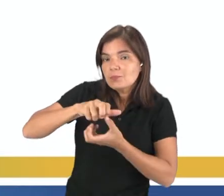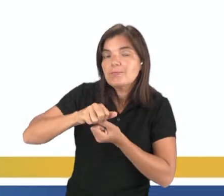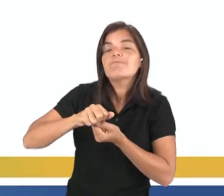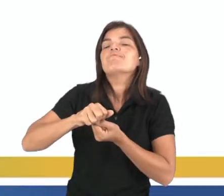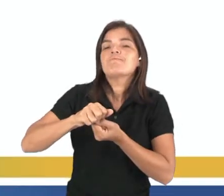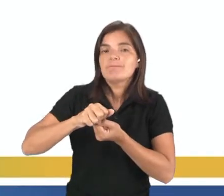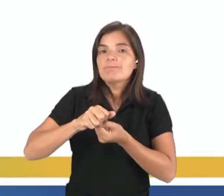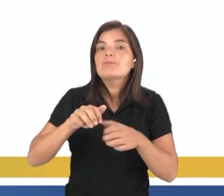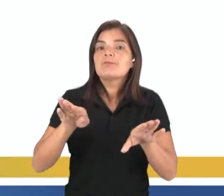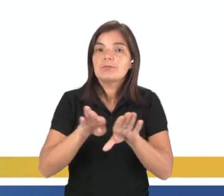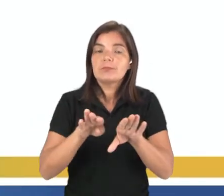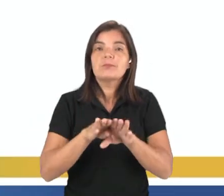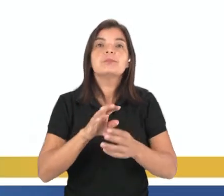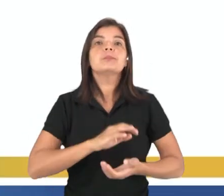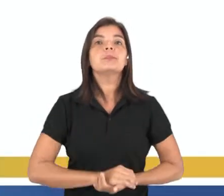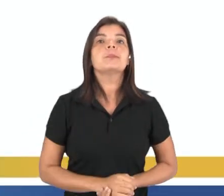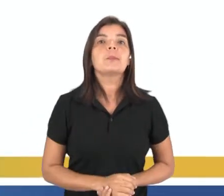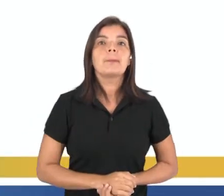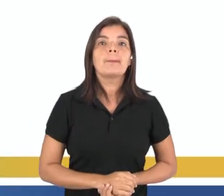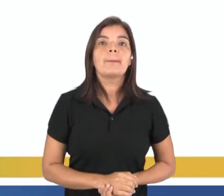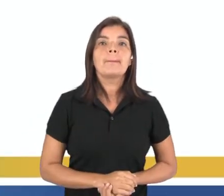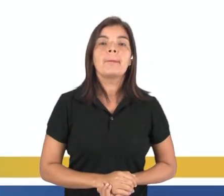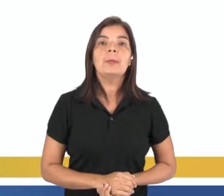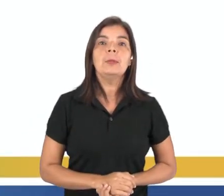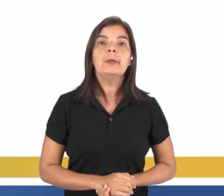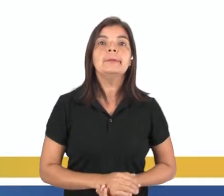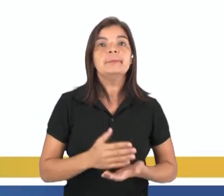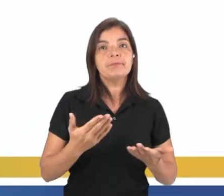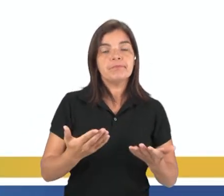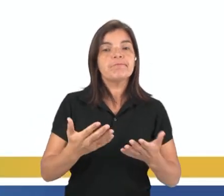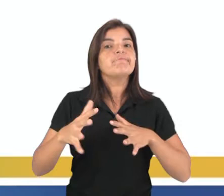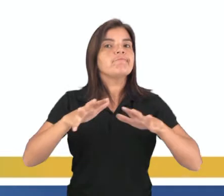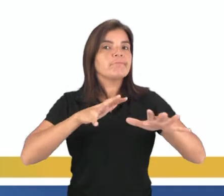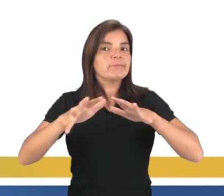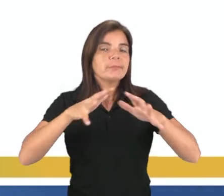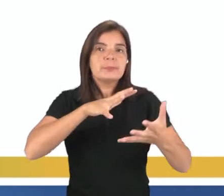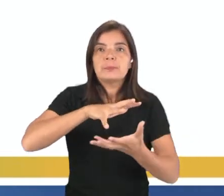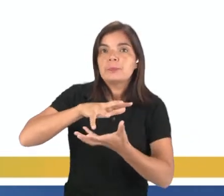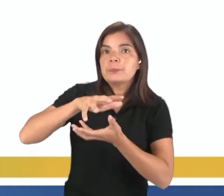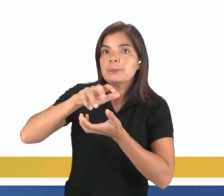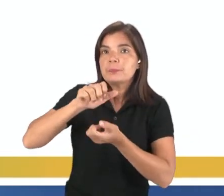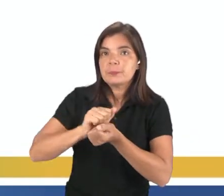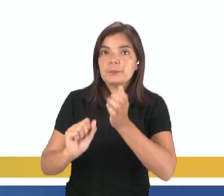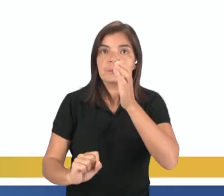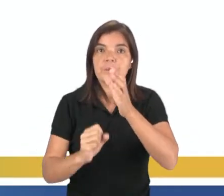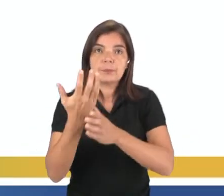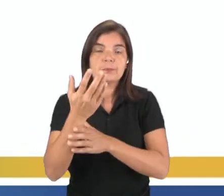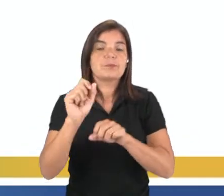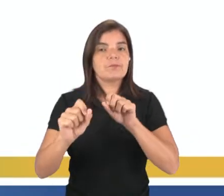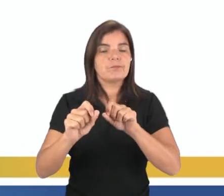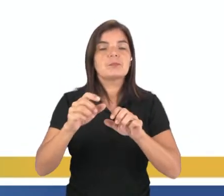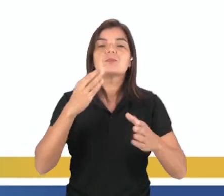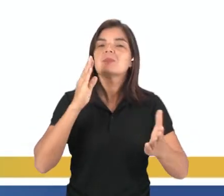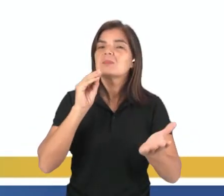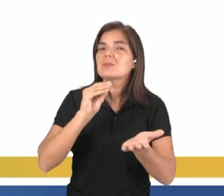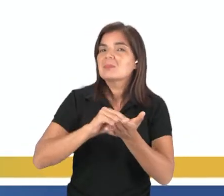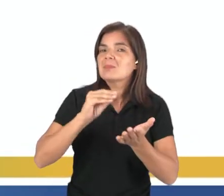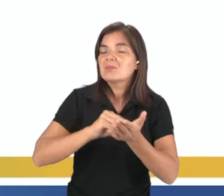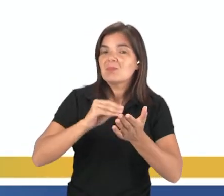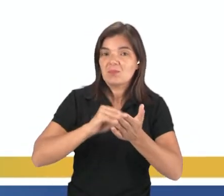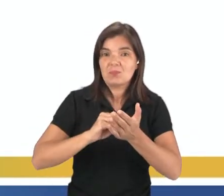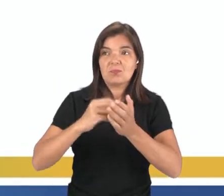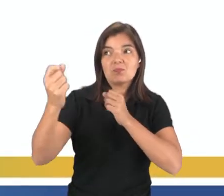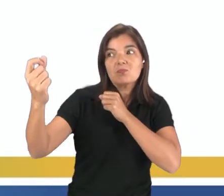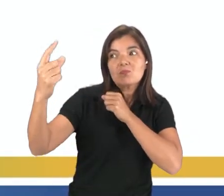a camada mais próxima da atmosfera da Terra. A circulação atmosférica ocorre em razão do desequilíbrio de